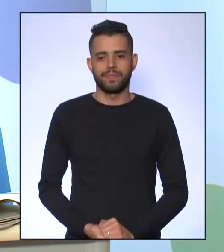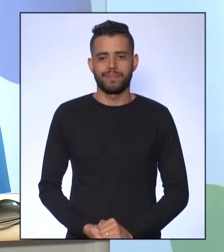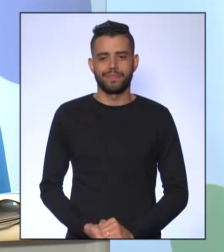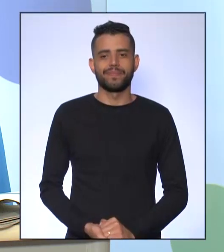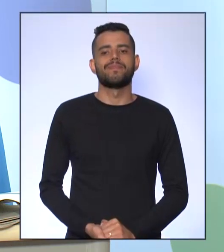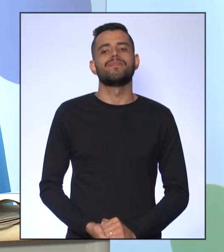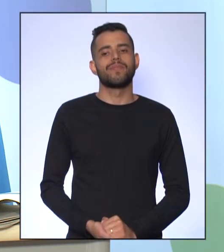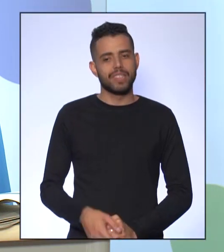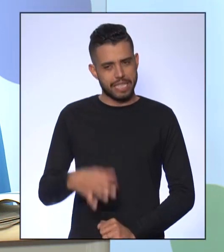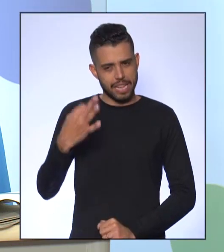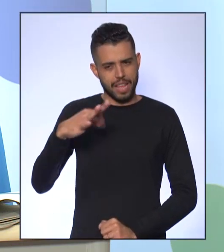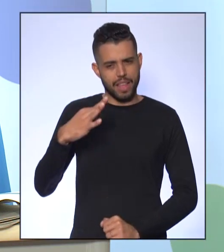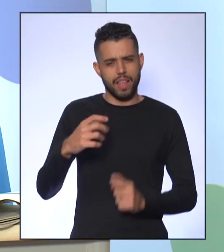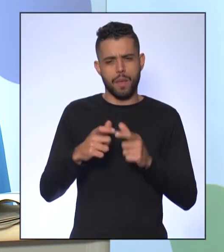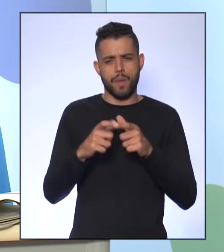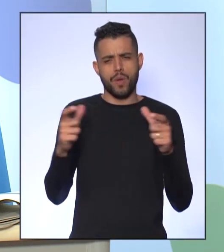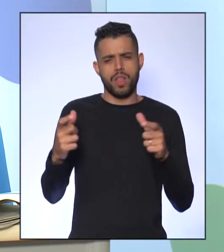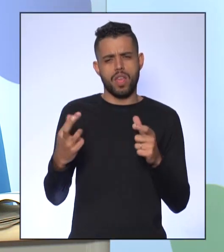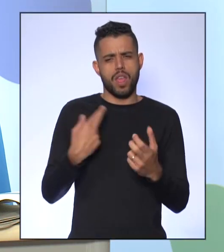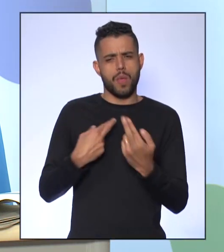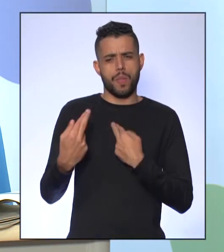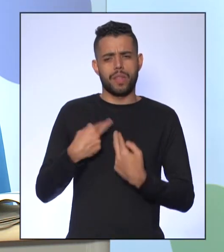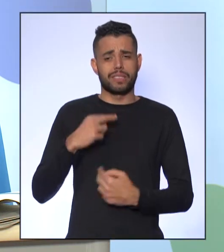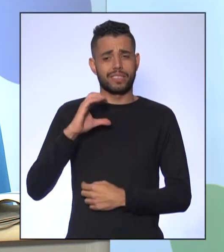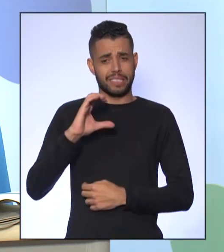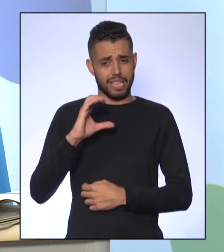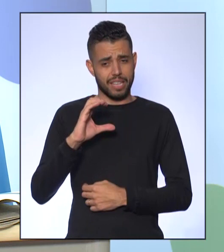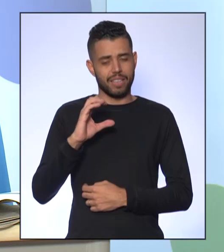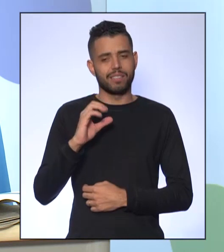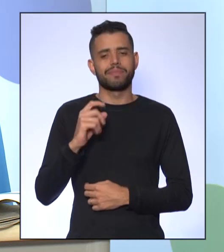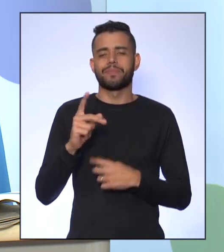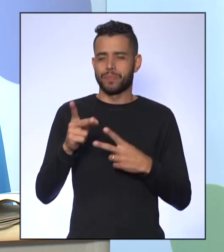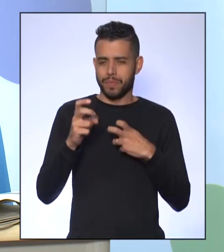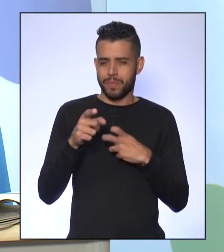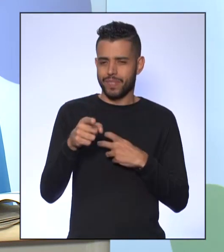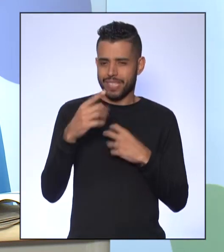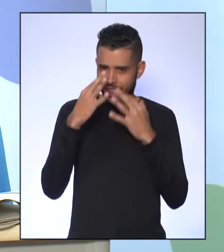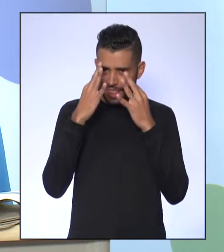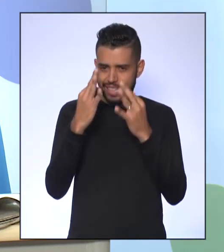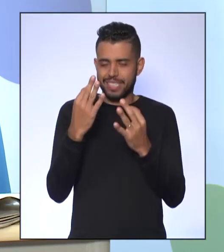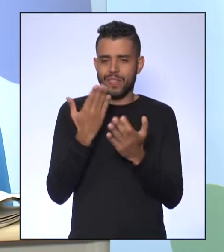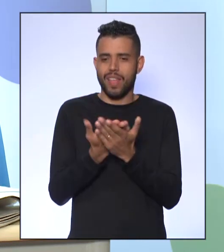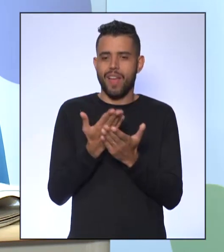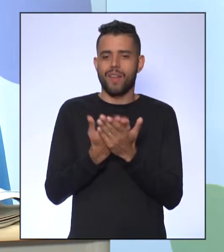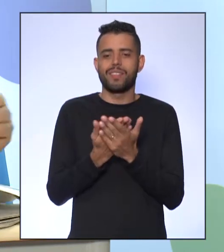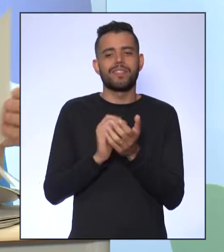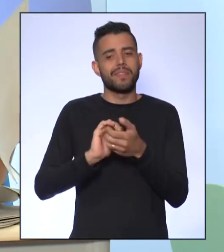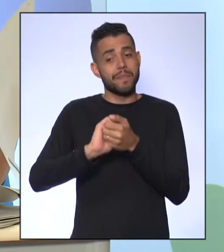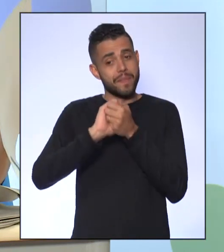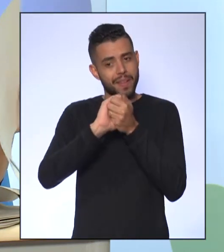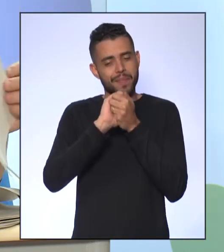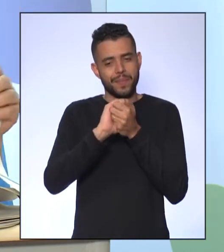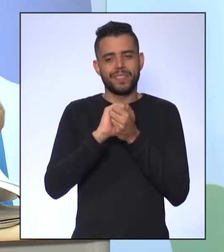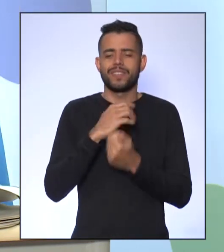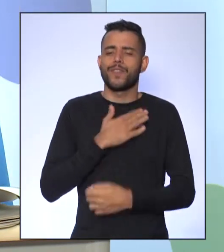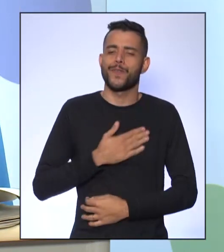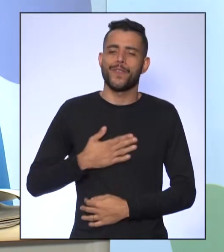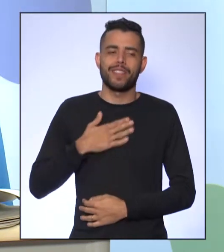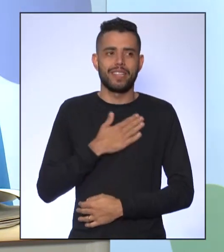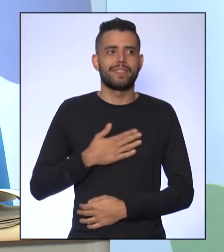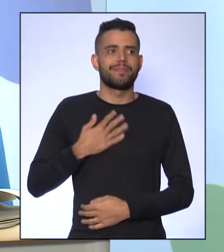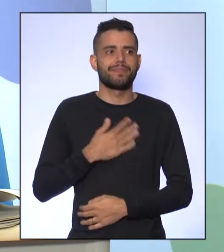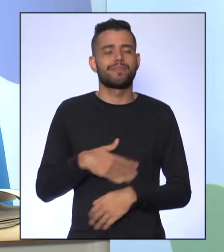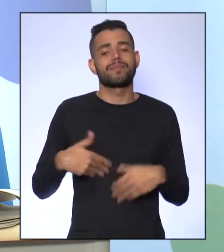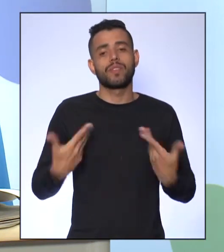Muito bem, a maioria respondendo C, já vi que prestaram atenção na minha aula, parabéns, muito bem, gostei de ver, né?